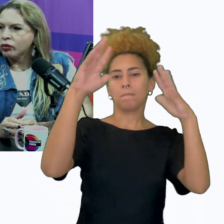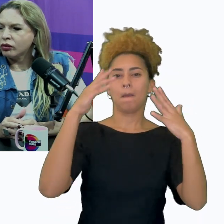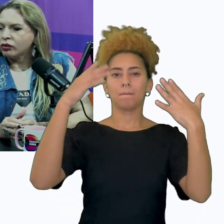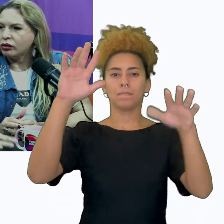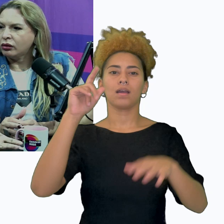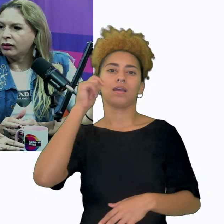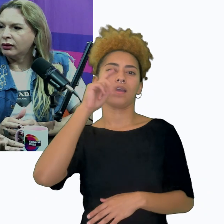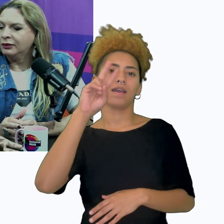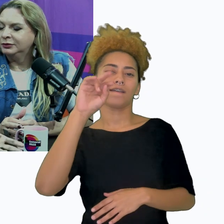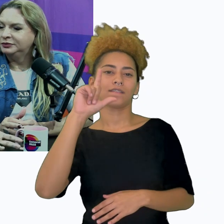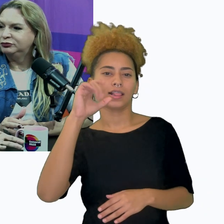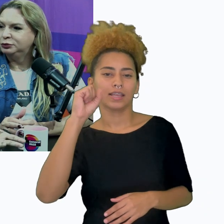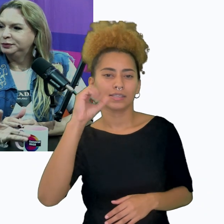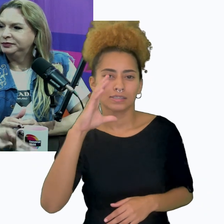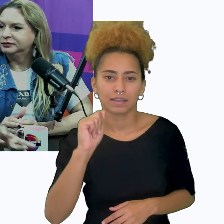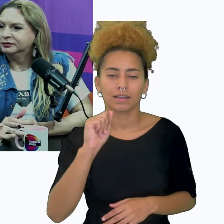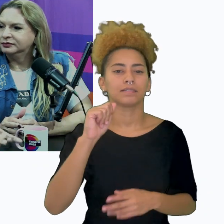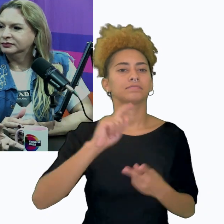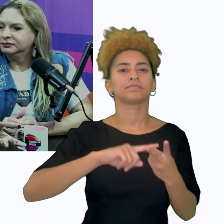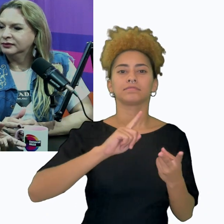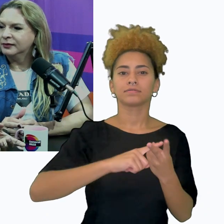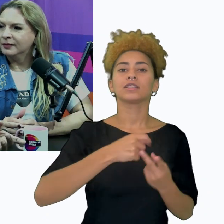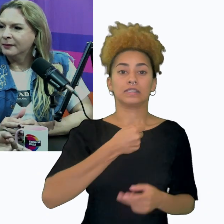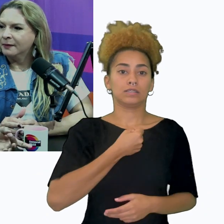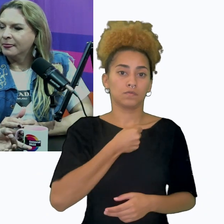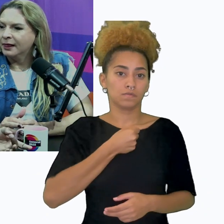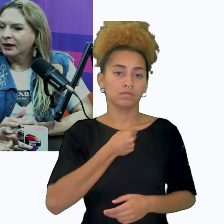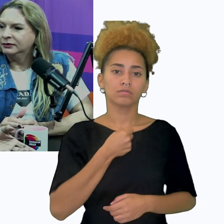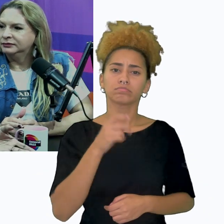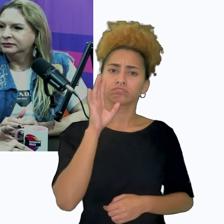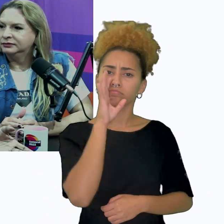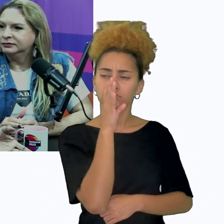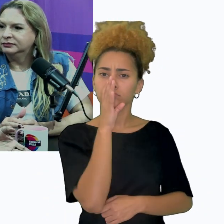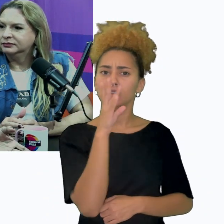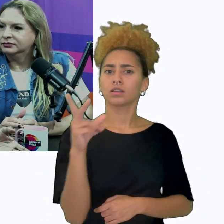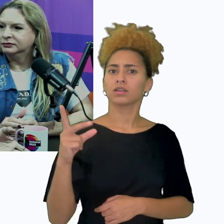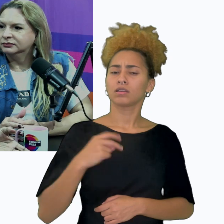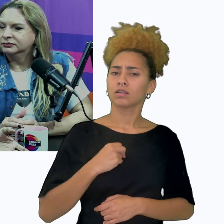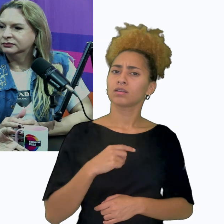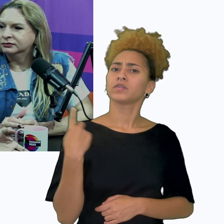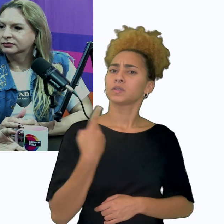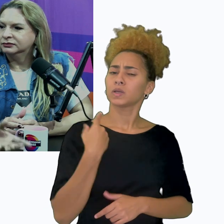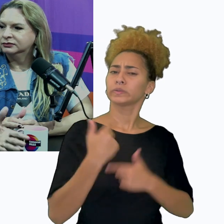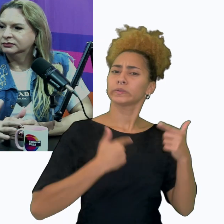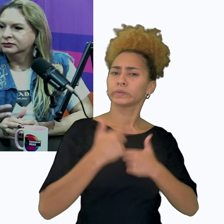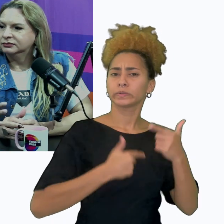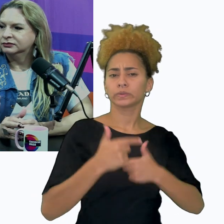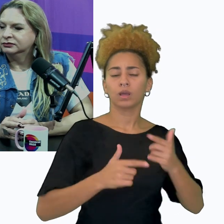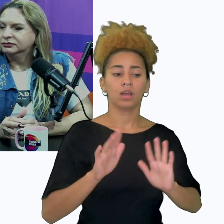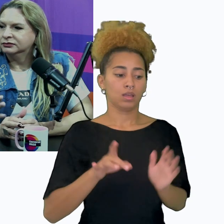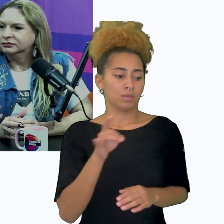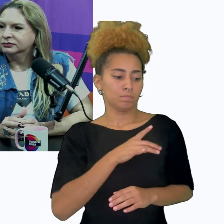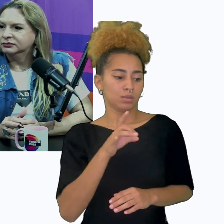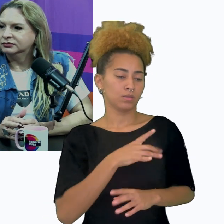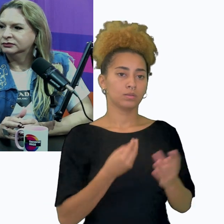ovacionadas pela Valesca Popozuda, Adriana Galisteu, Silvio Santos olhando aquilo ali. Gente, a gente fazia o Glitter, trabalhava